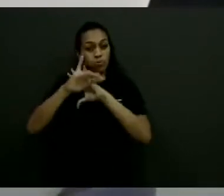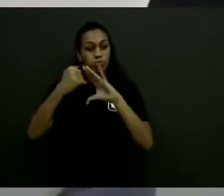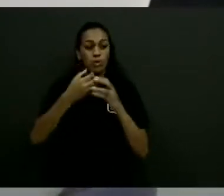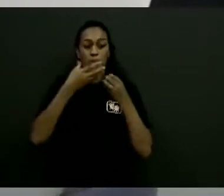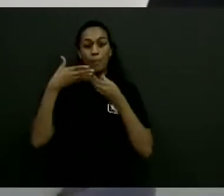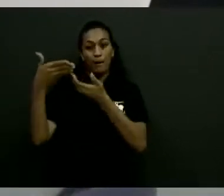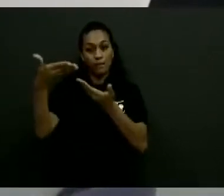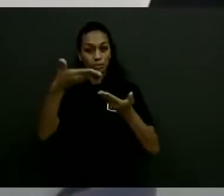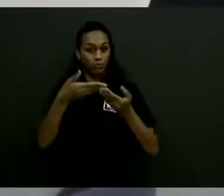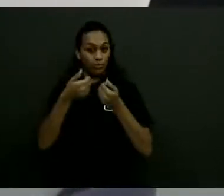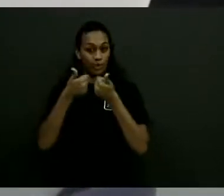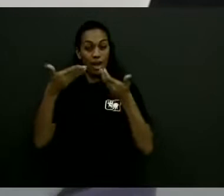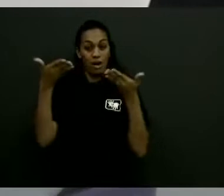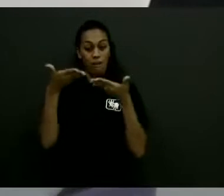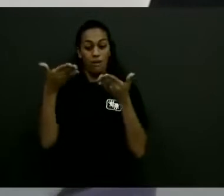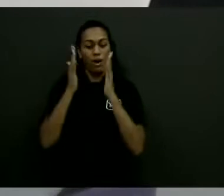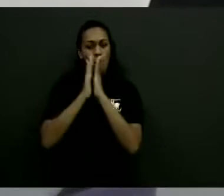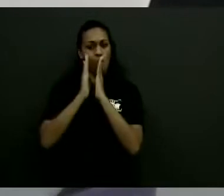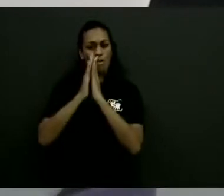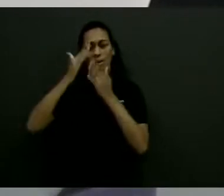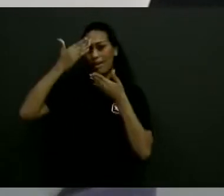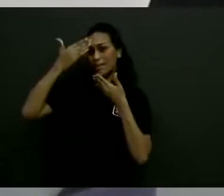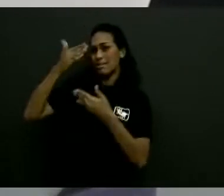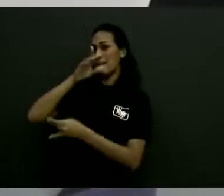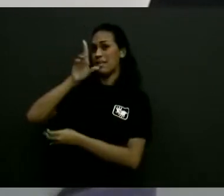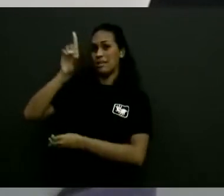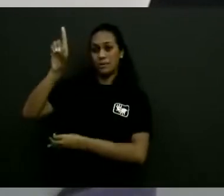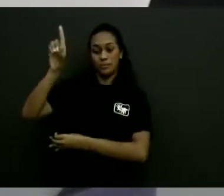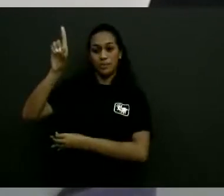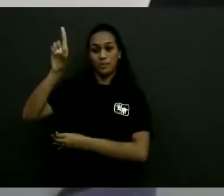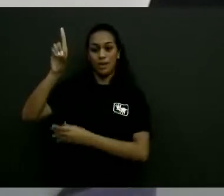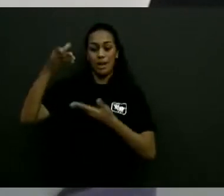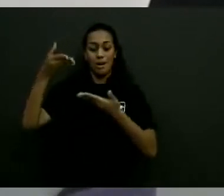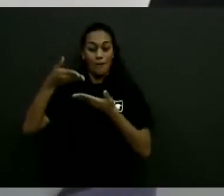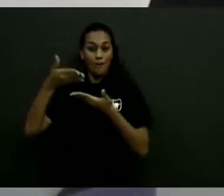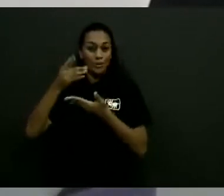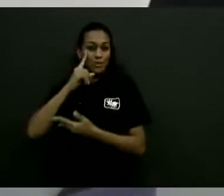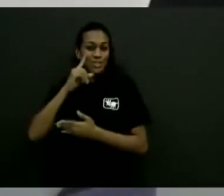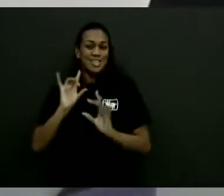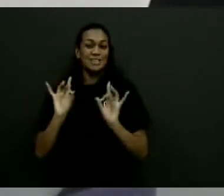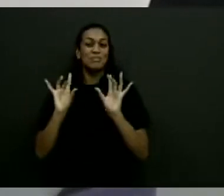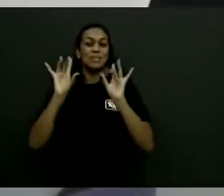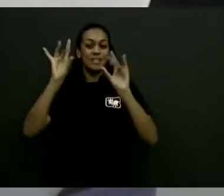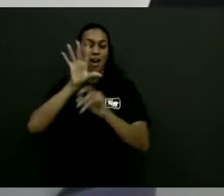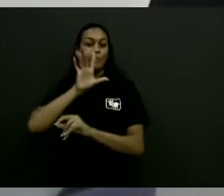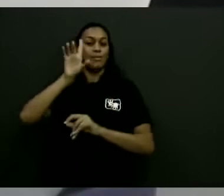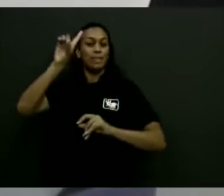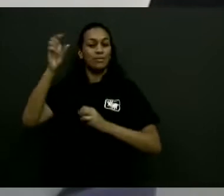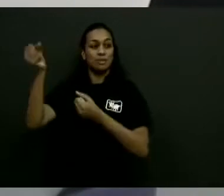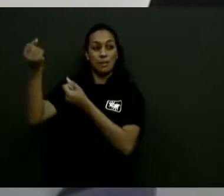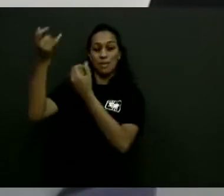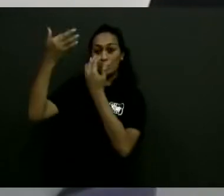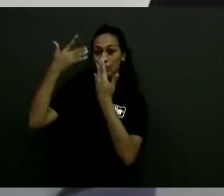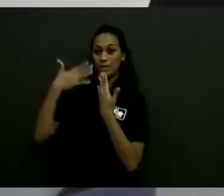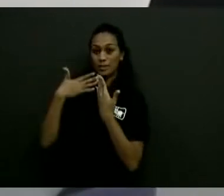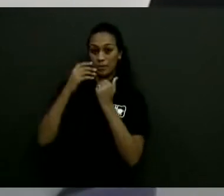muito bem-vindos. Vamos então agora orar e agradecer a Deus por esse tempo precioso que Deus nos concede